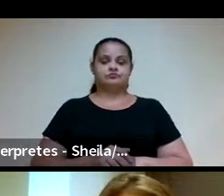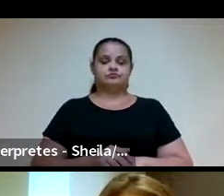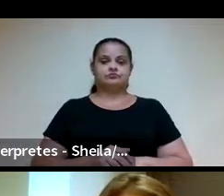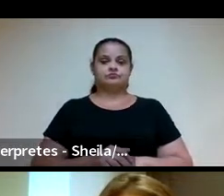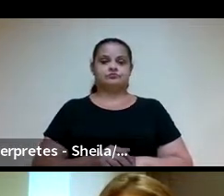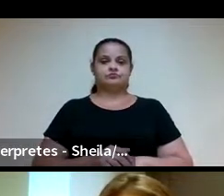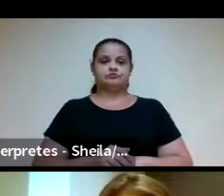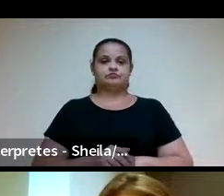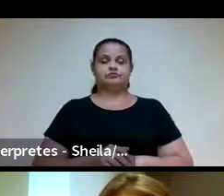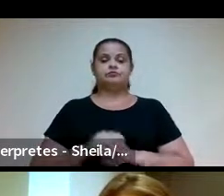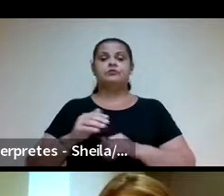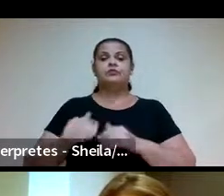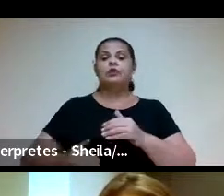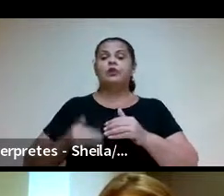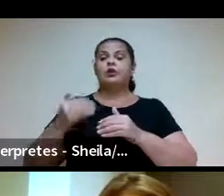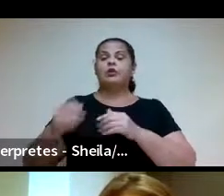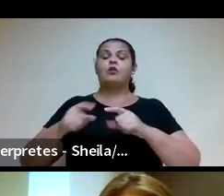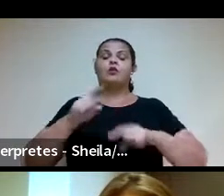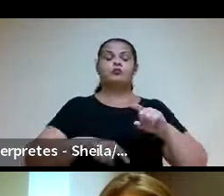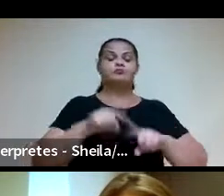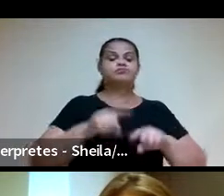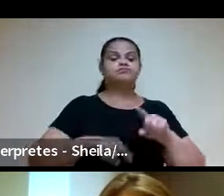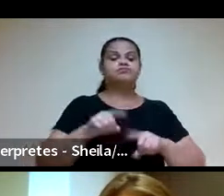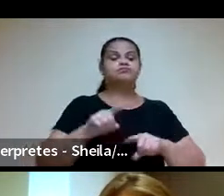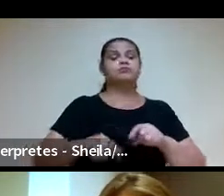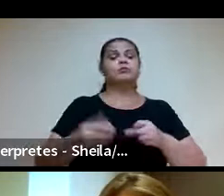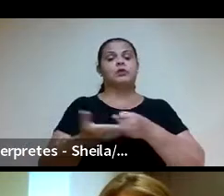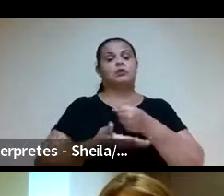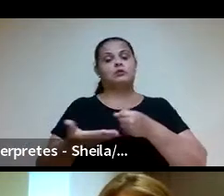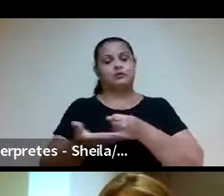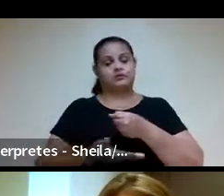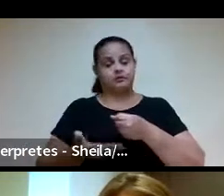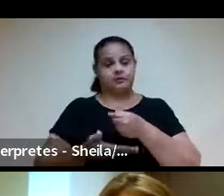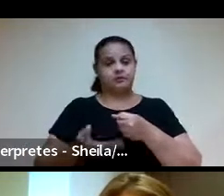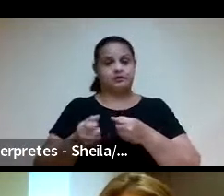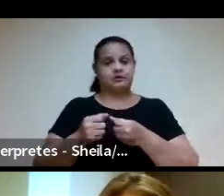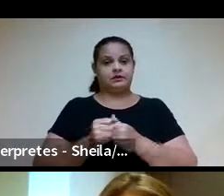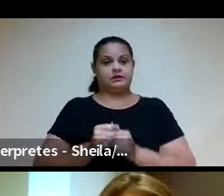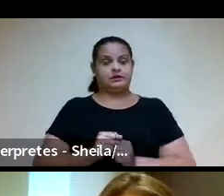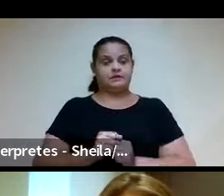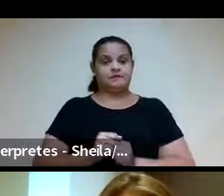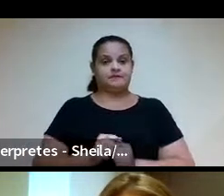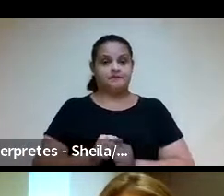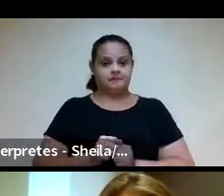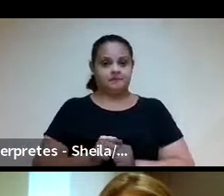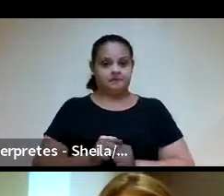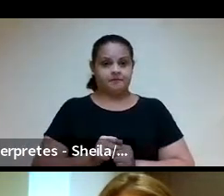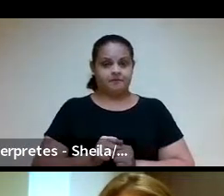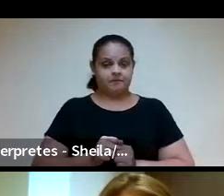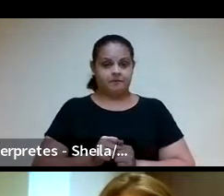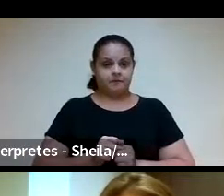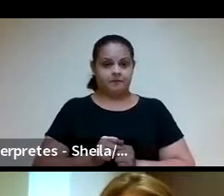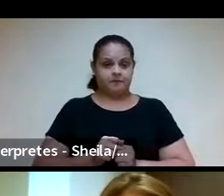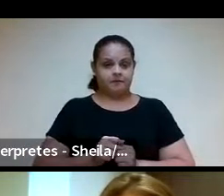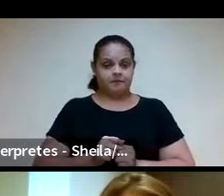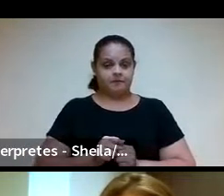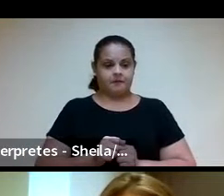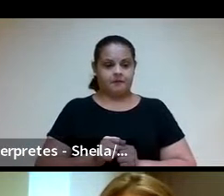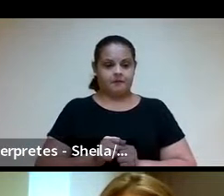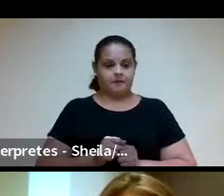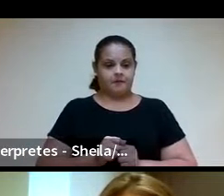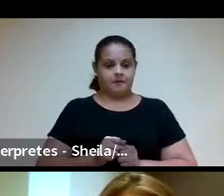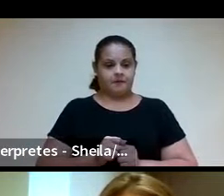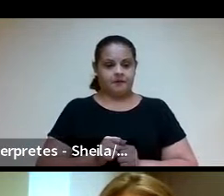ultrapassarmos essa matéria preliminar, nós tocamos aí o mérito no seguinte sentido. A notícia